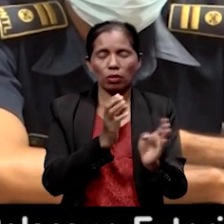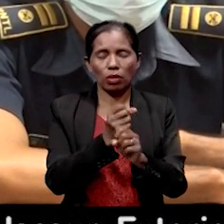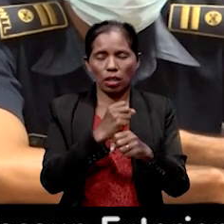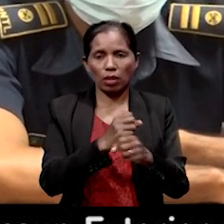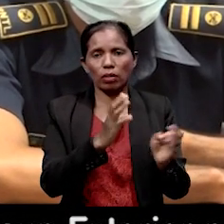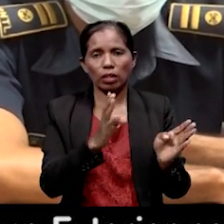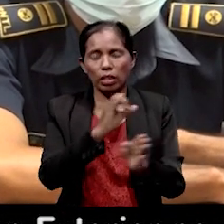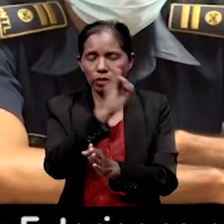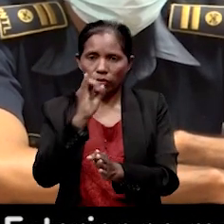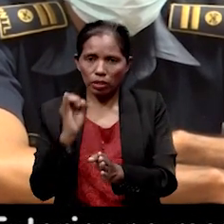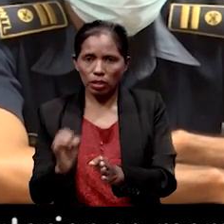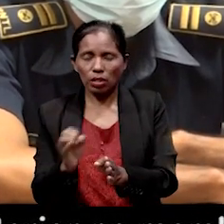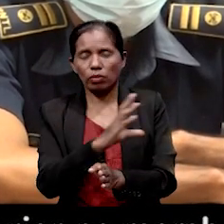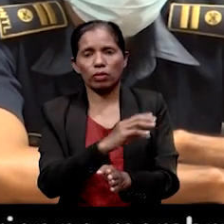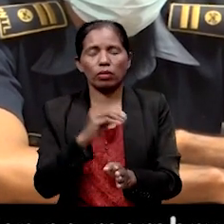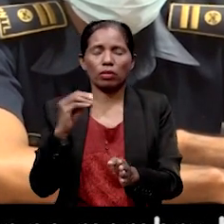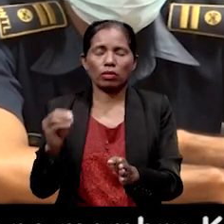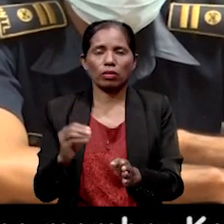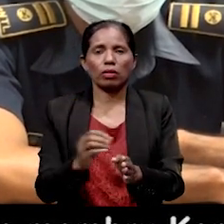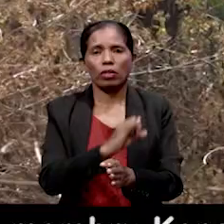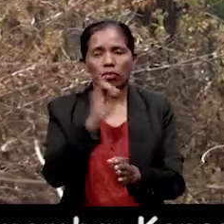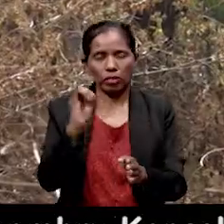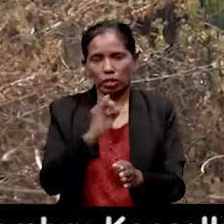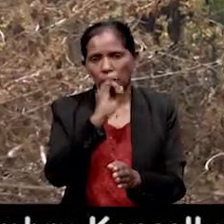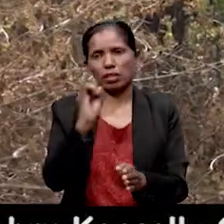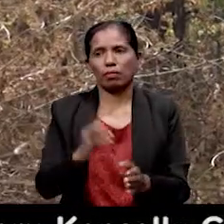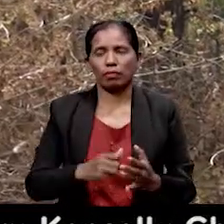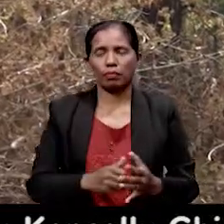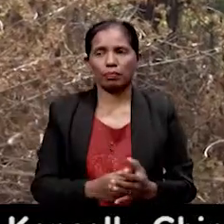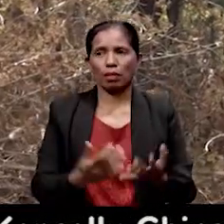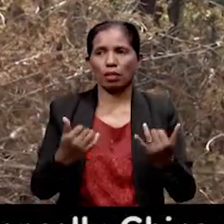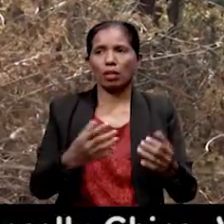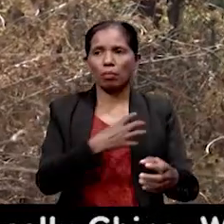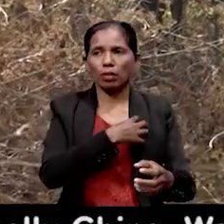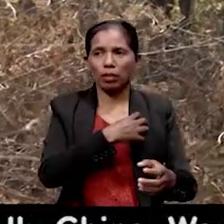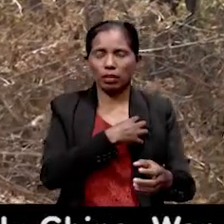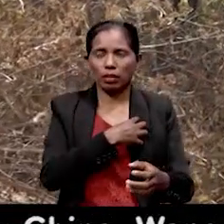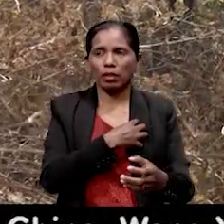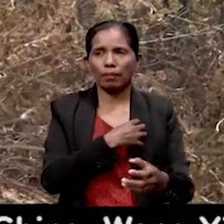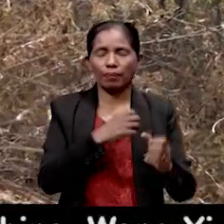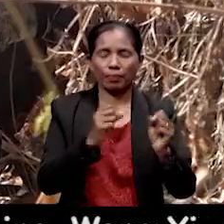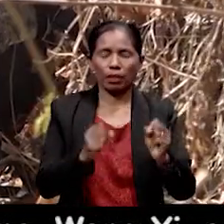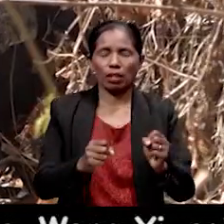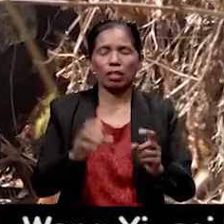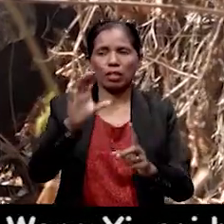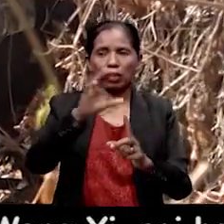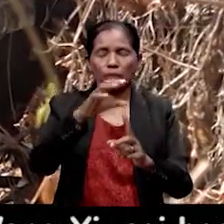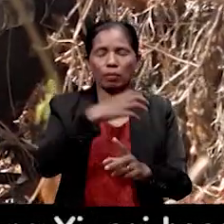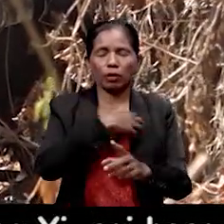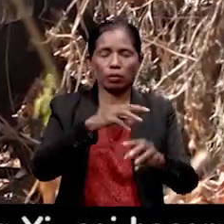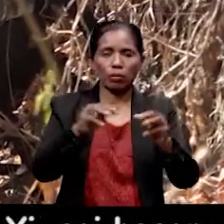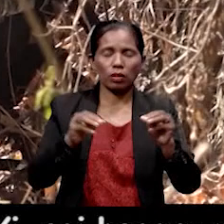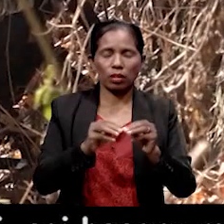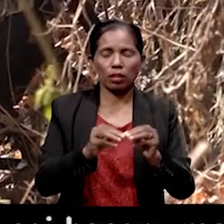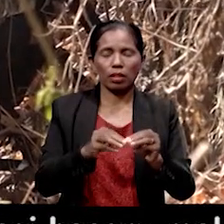identificação no investigação. Dadaung ne polisi unidade patrulhamento fronteira no komando pentel munisipal